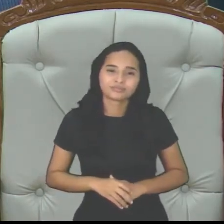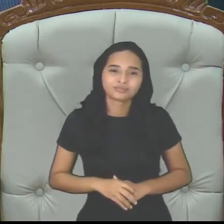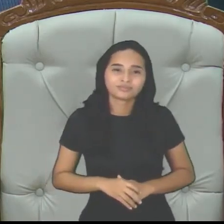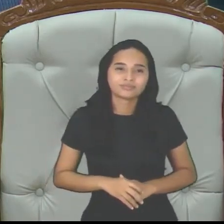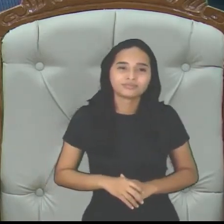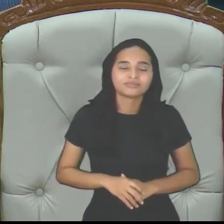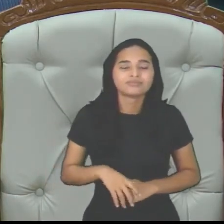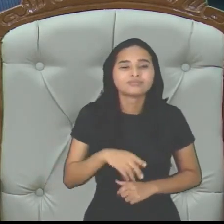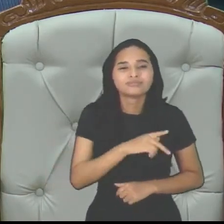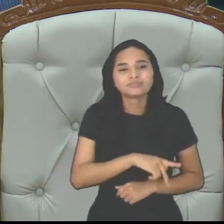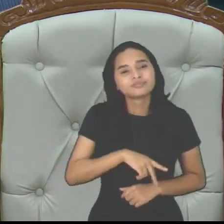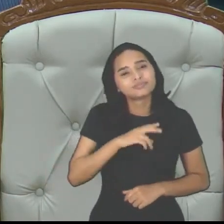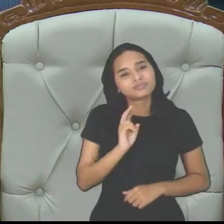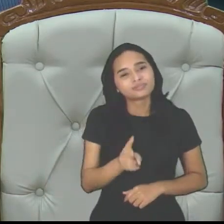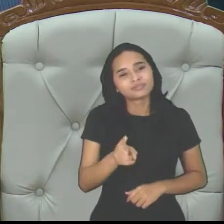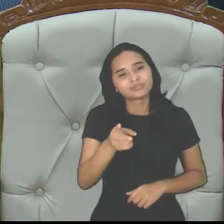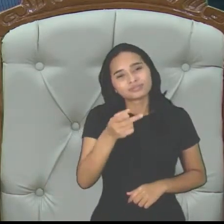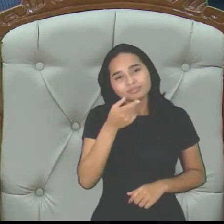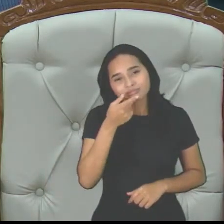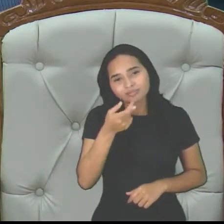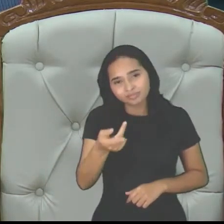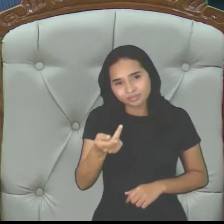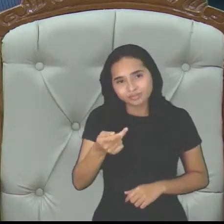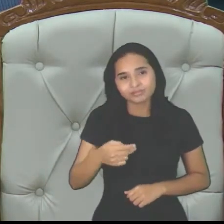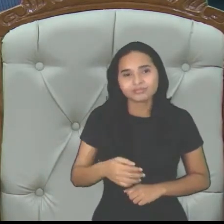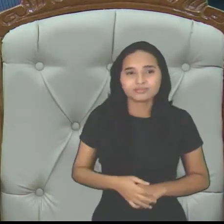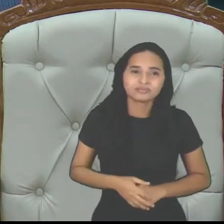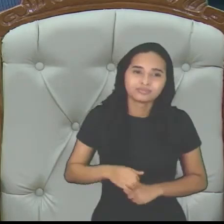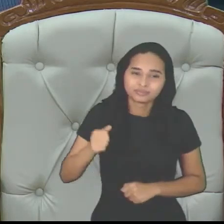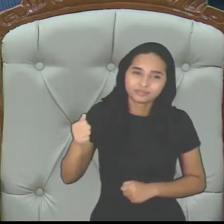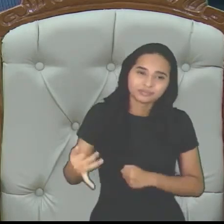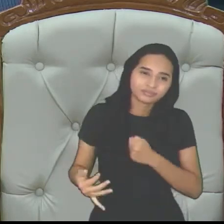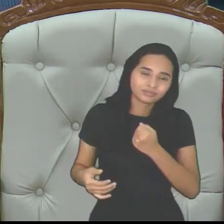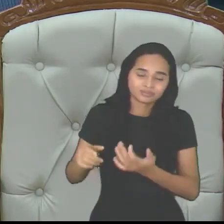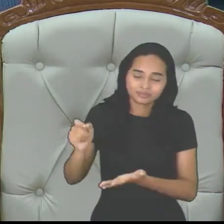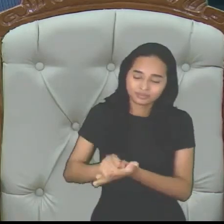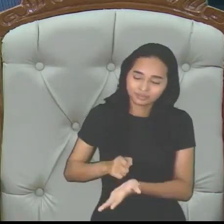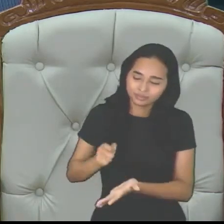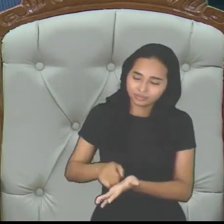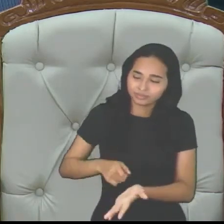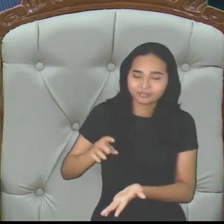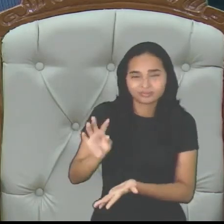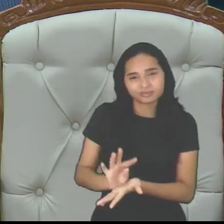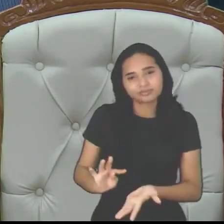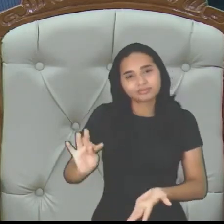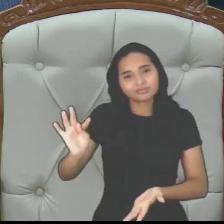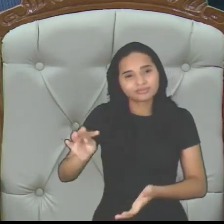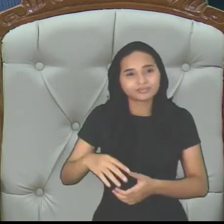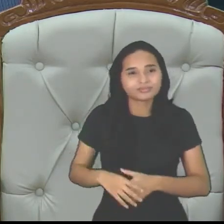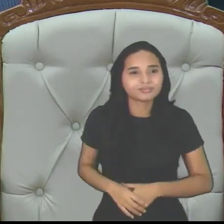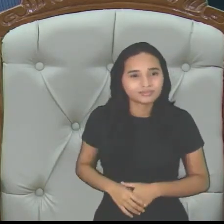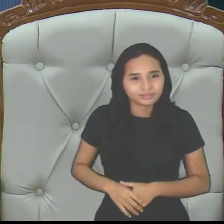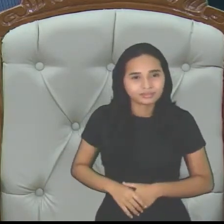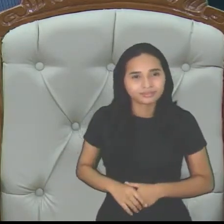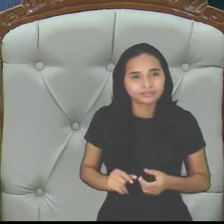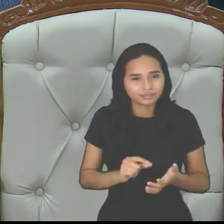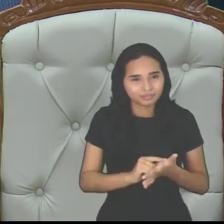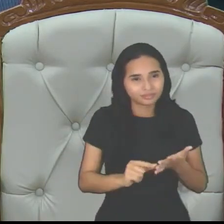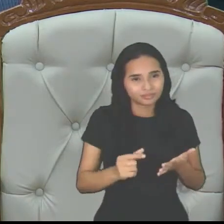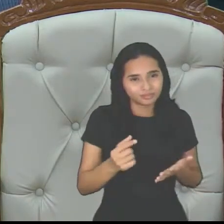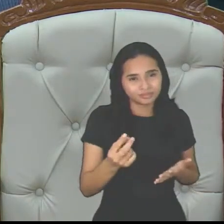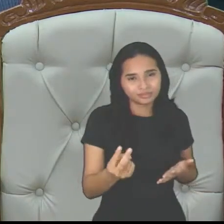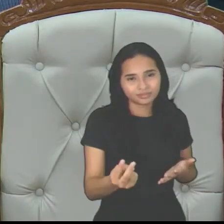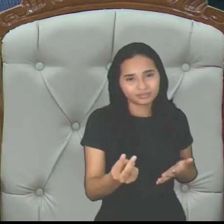Paulo continua na sua exposição na carta aos Tessalonicenses. No versículo